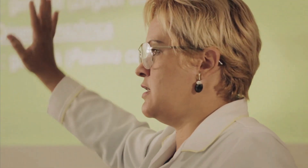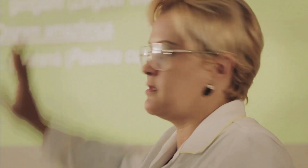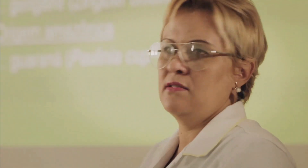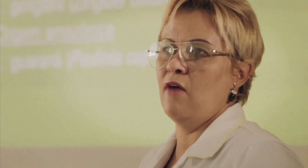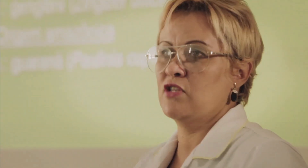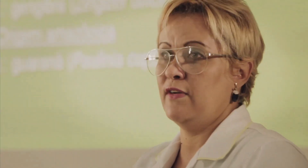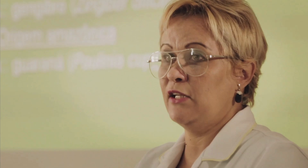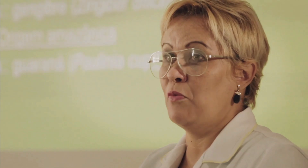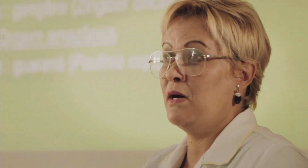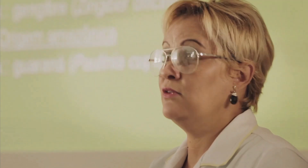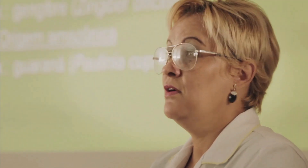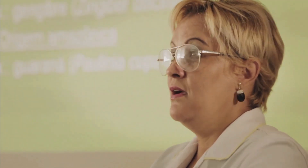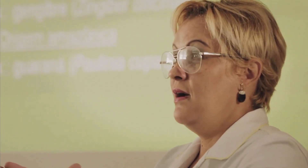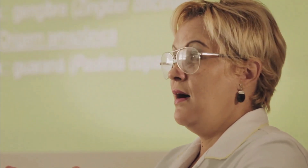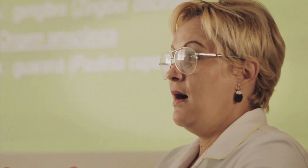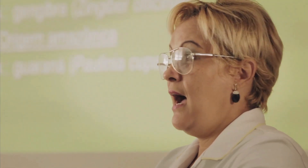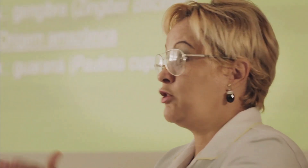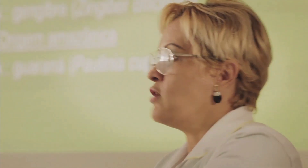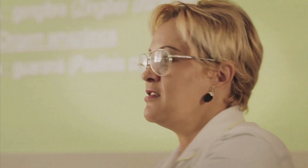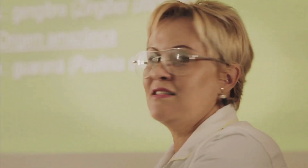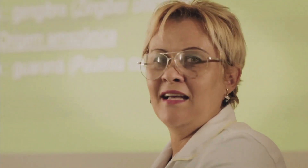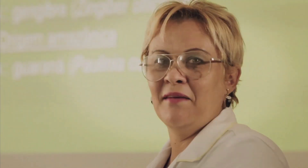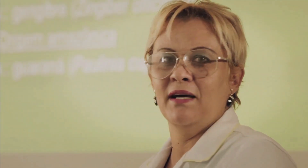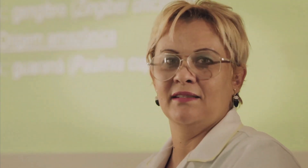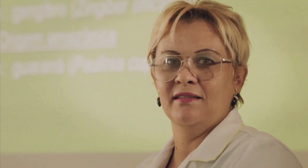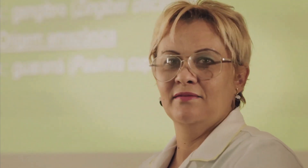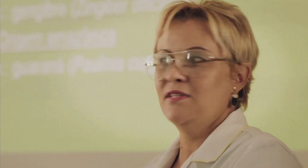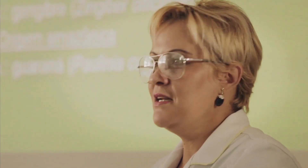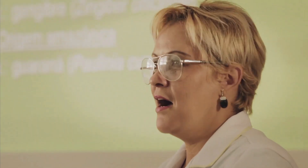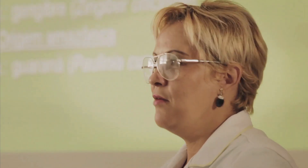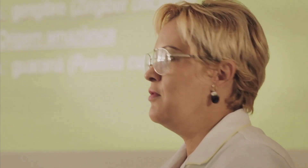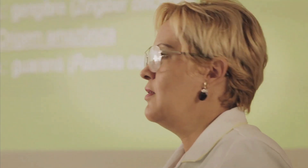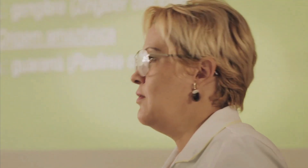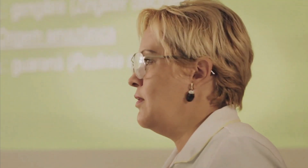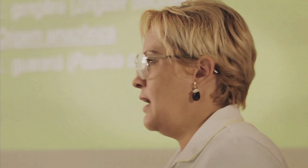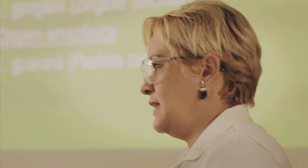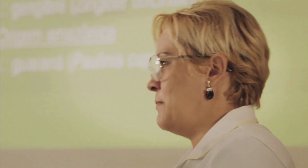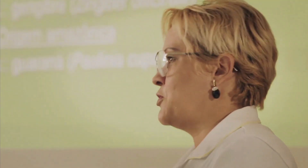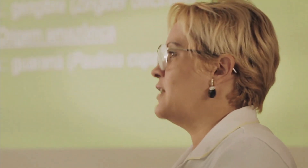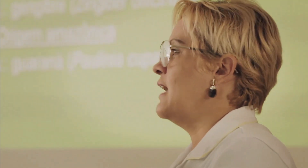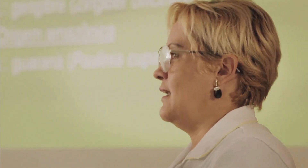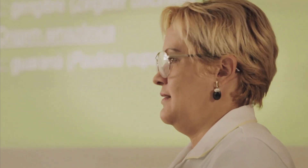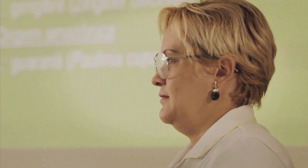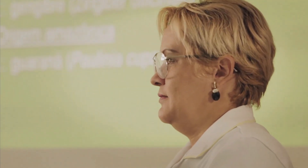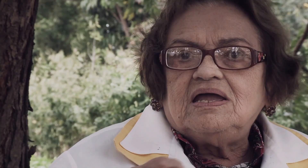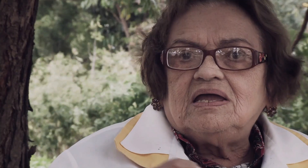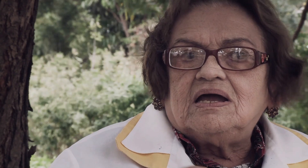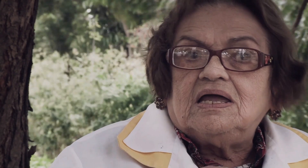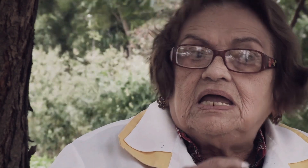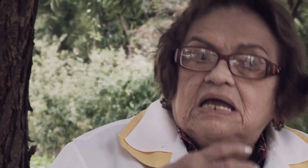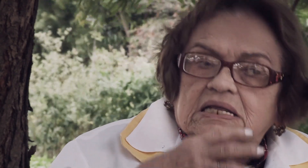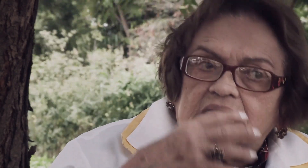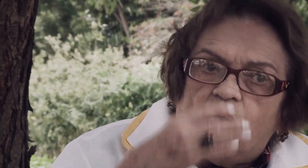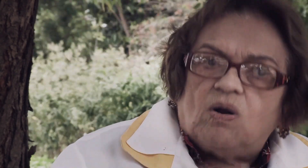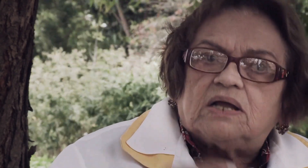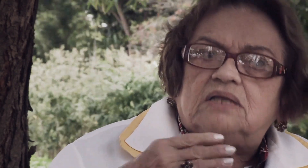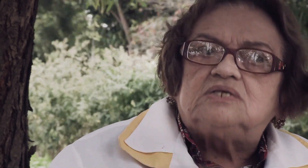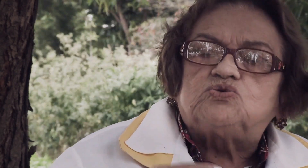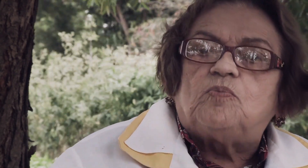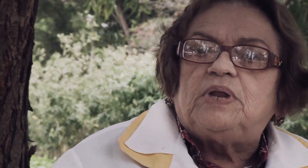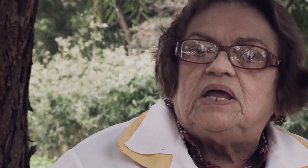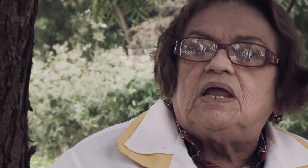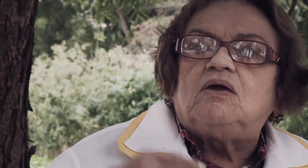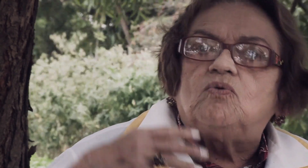vários dias. Não, você vai estar tomando a toxicidade da planta e não a terapêutica dela. Na hora